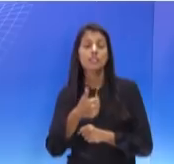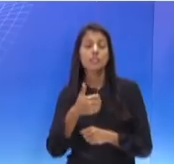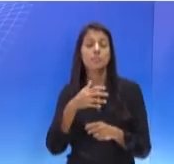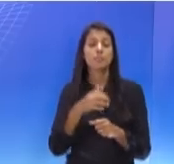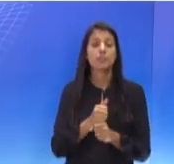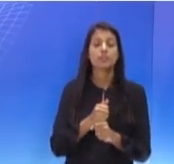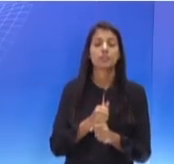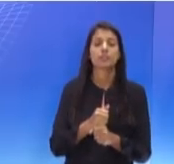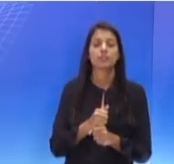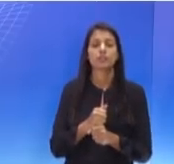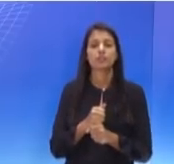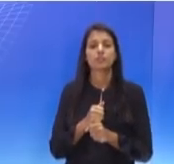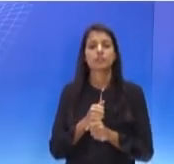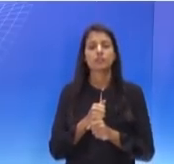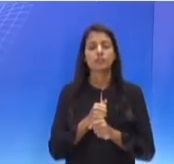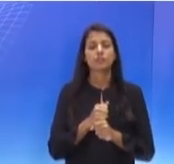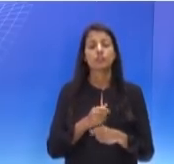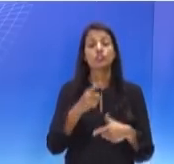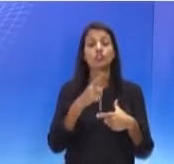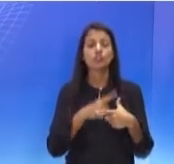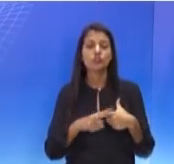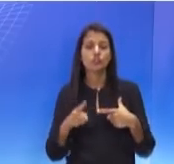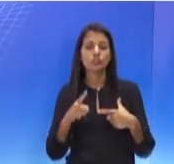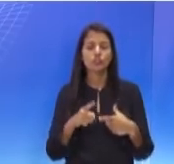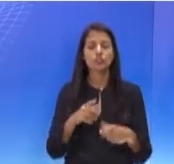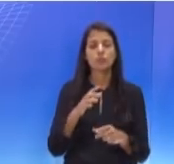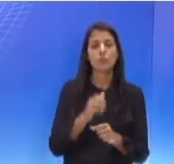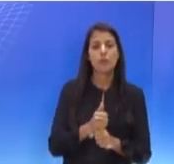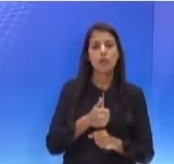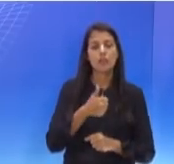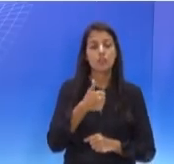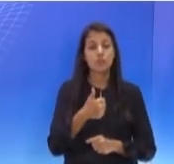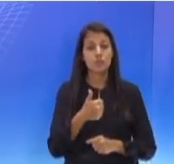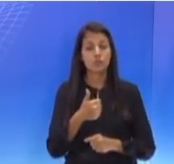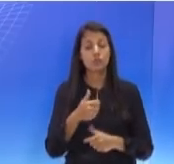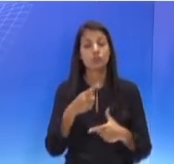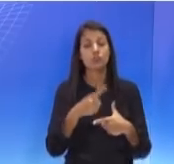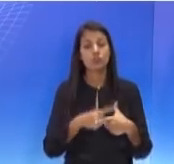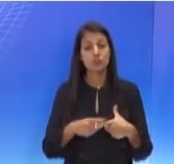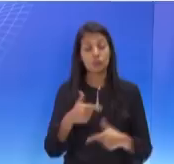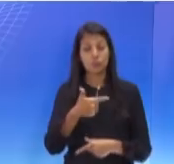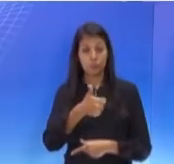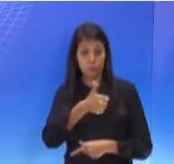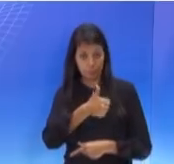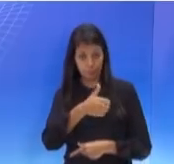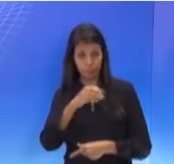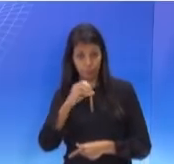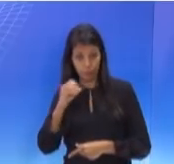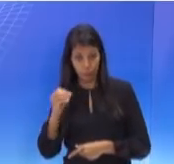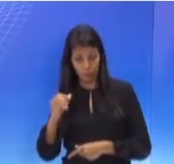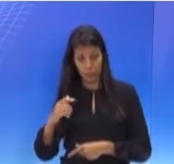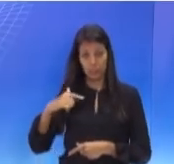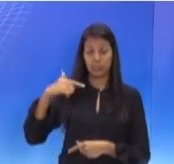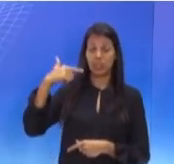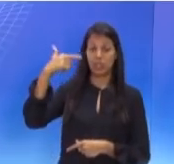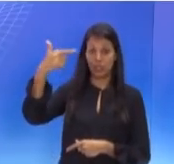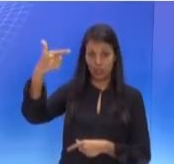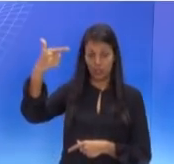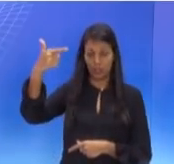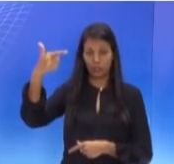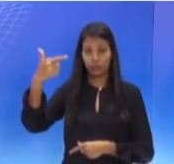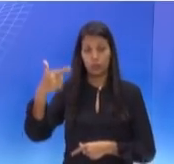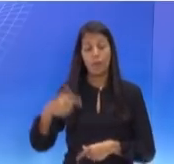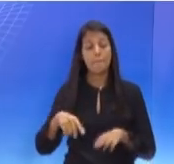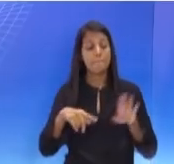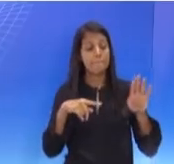1 dividido por 1 mais I dividido por 100 elevado ao quadrado. A letra B, P vezes